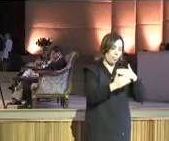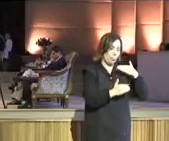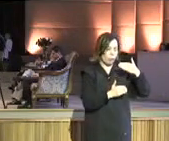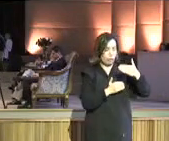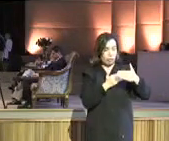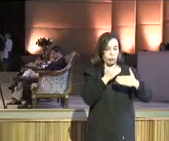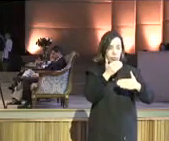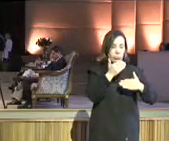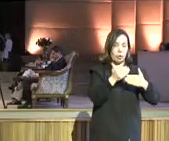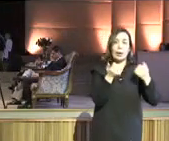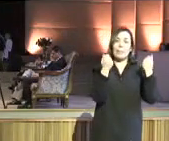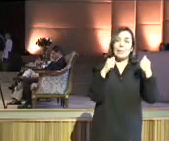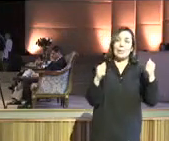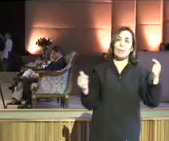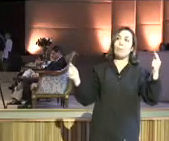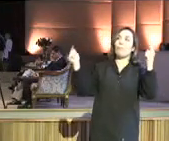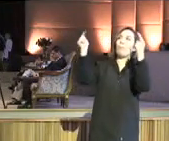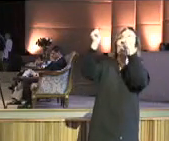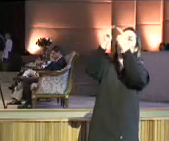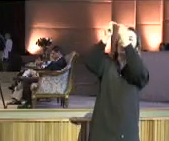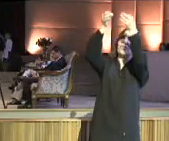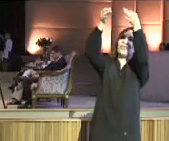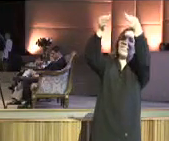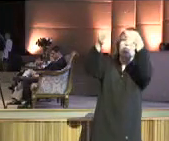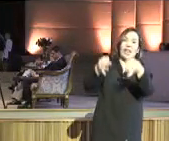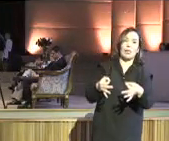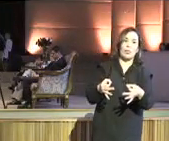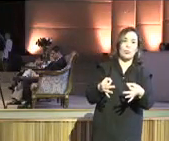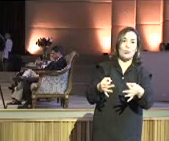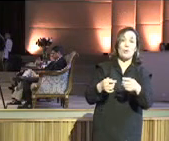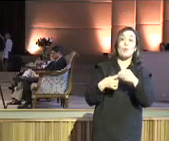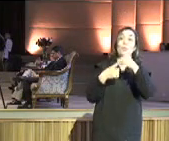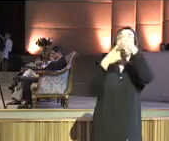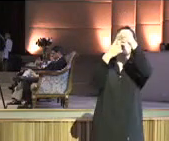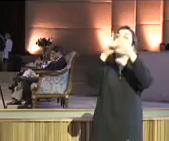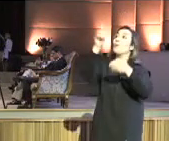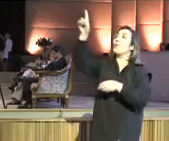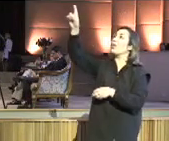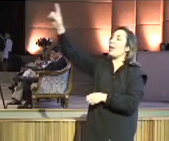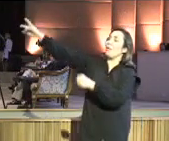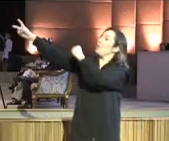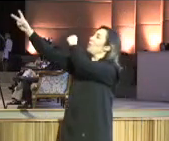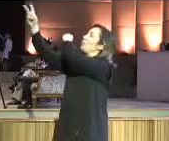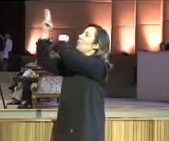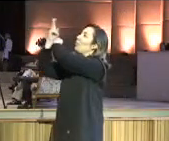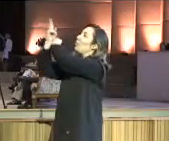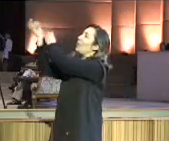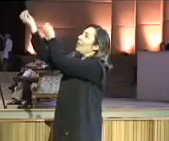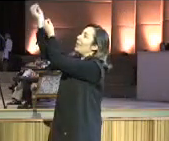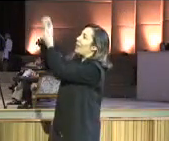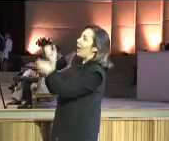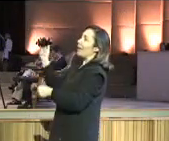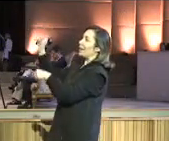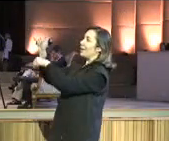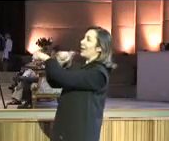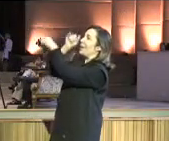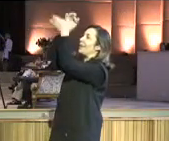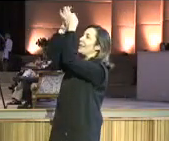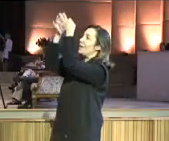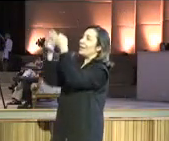certa. Só o Senhor pode ser o nosso escudo verdadeiro